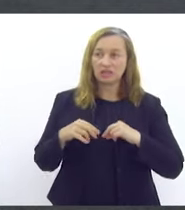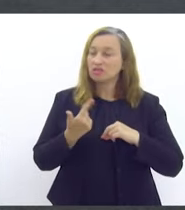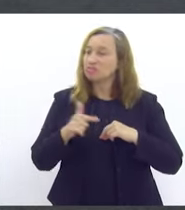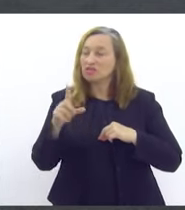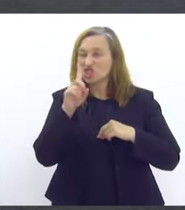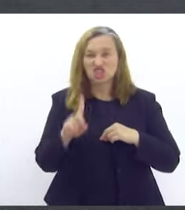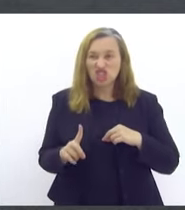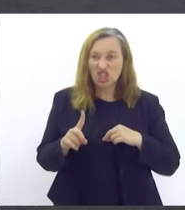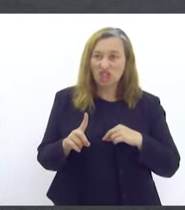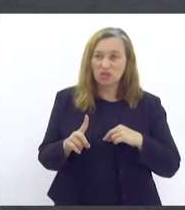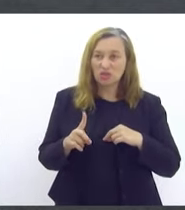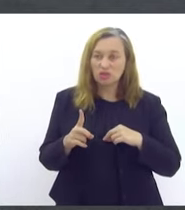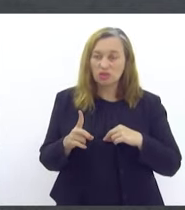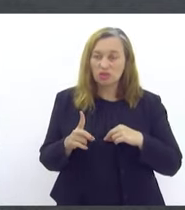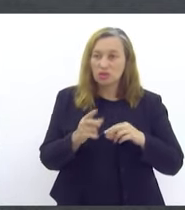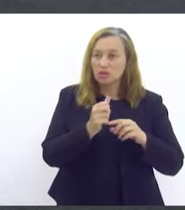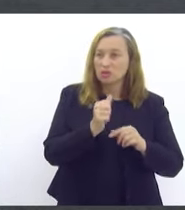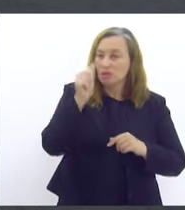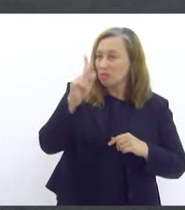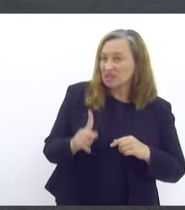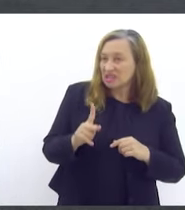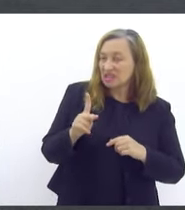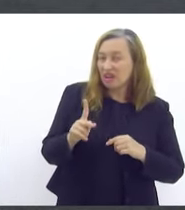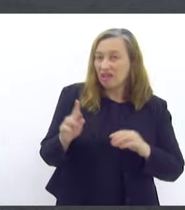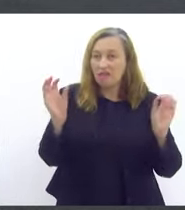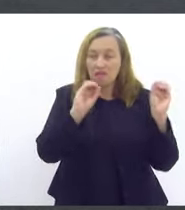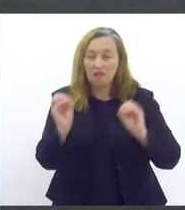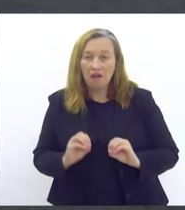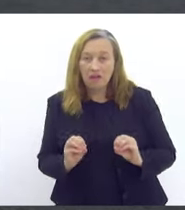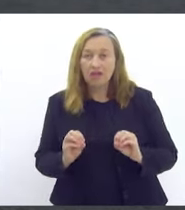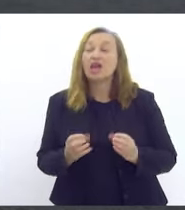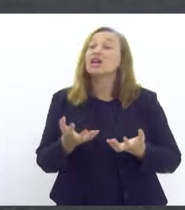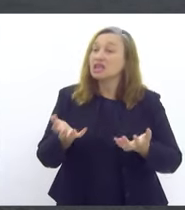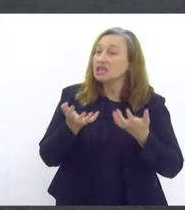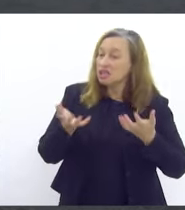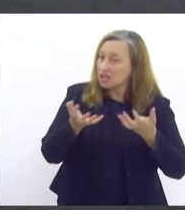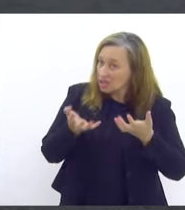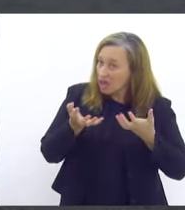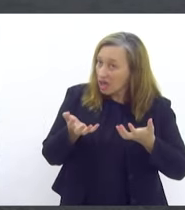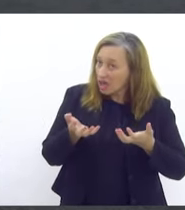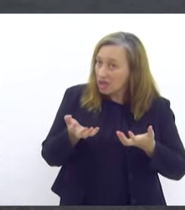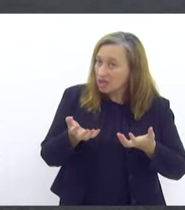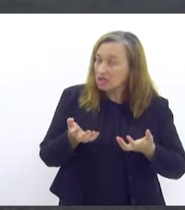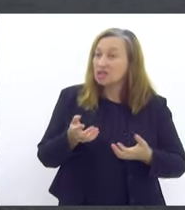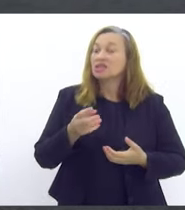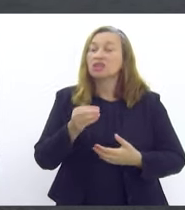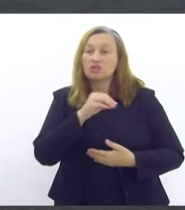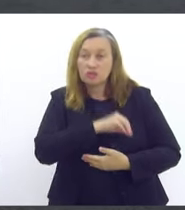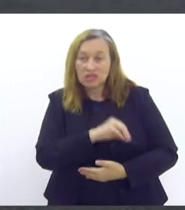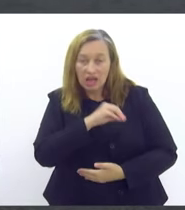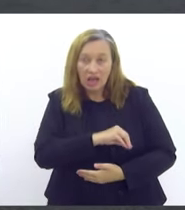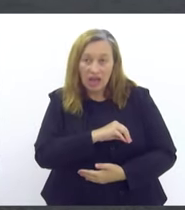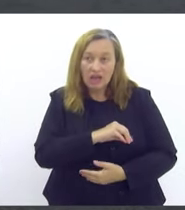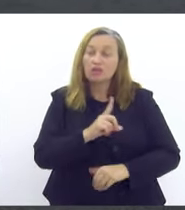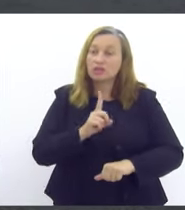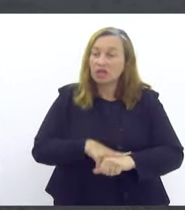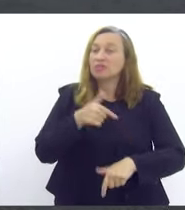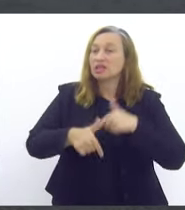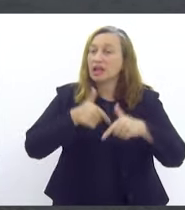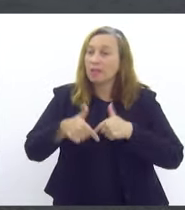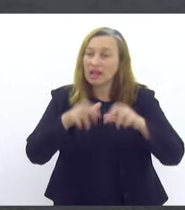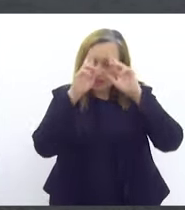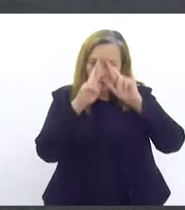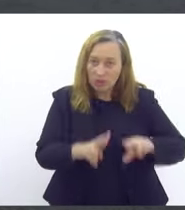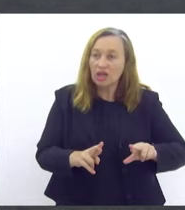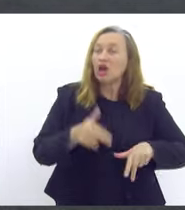que não vai para aposentadoria, que não é salário. A gente quer que seja a carreira e o piso respeitados. Mas estamos lutando,